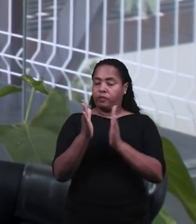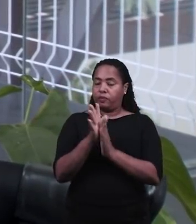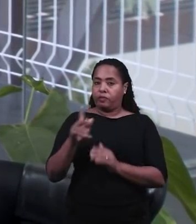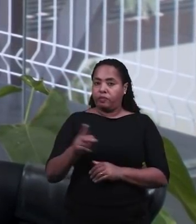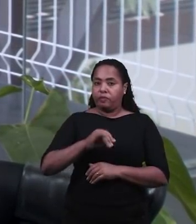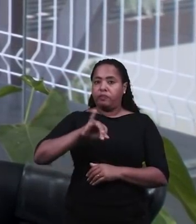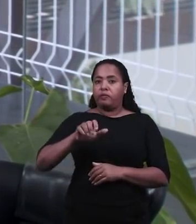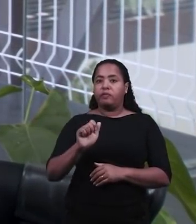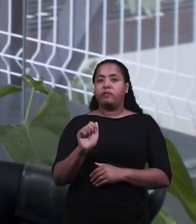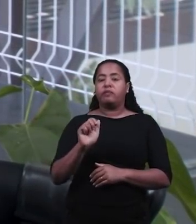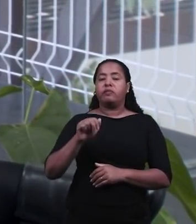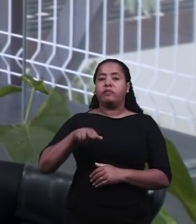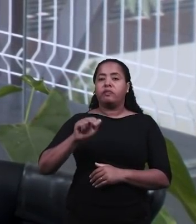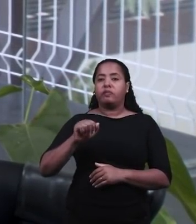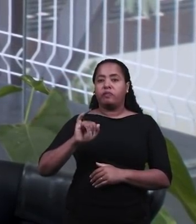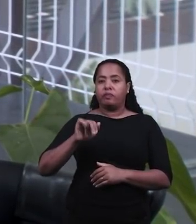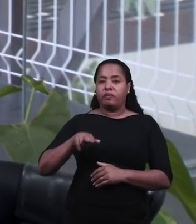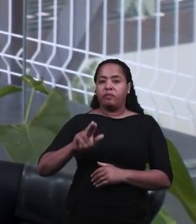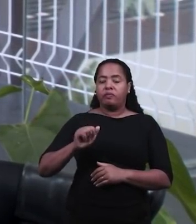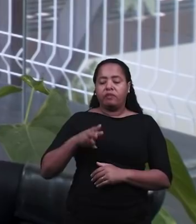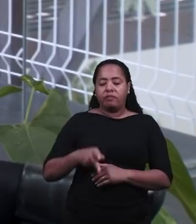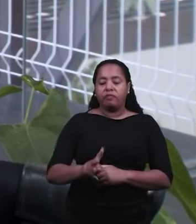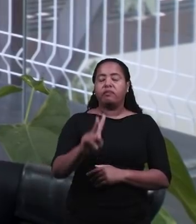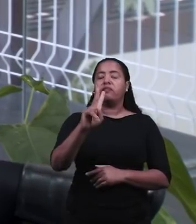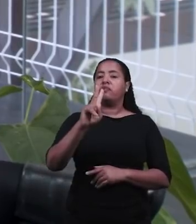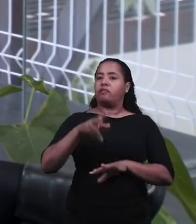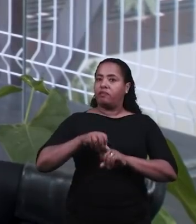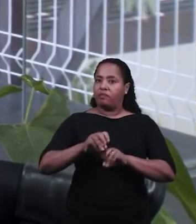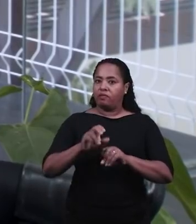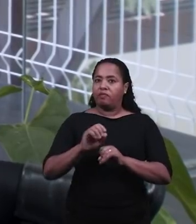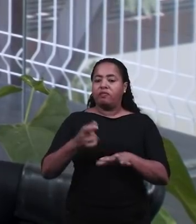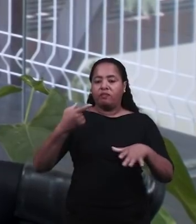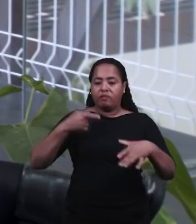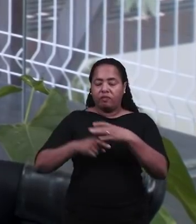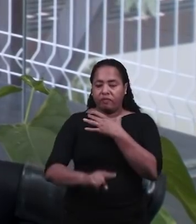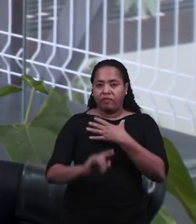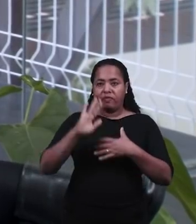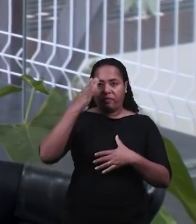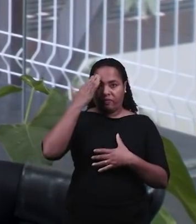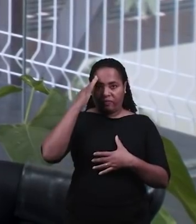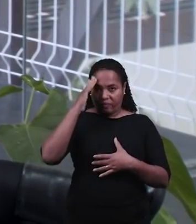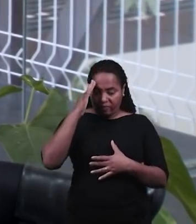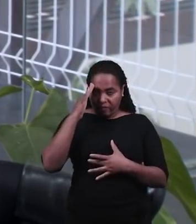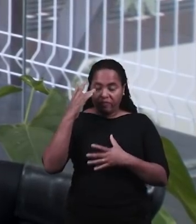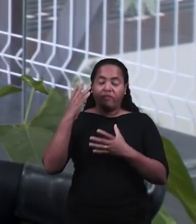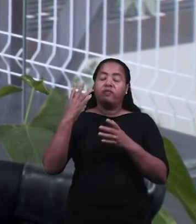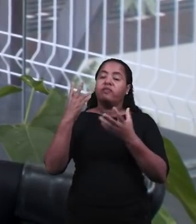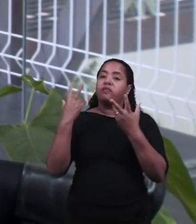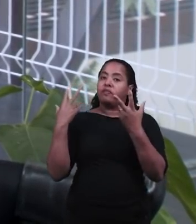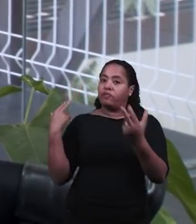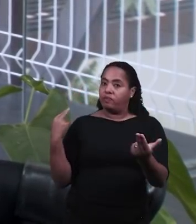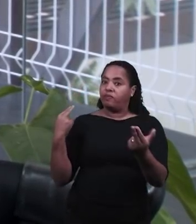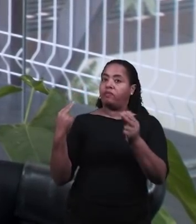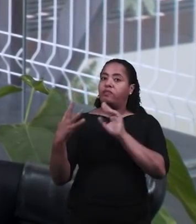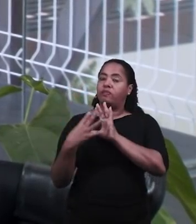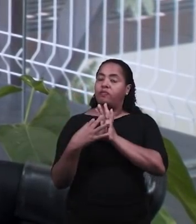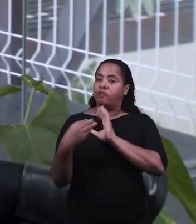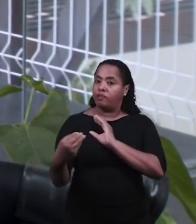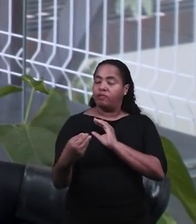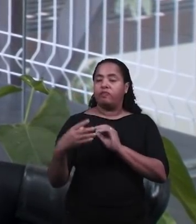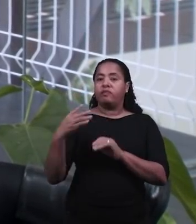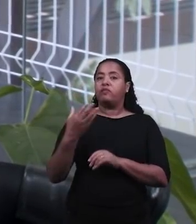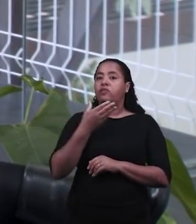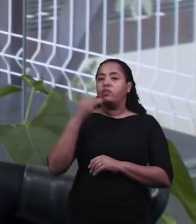dar continuidade ao ensino, ainda aprofundando o entendimento do exemplo de Davi. E na aula para as